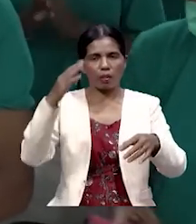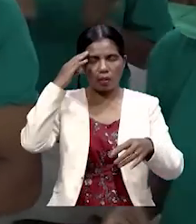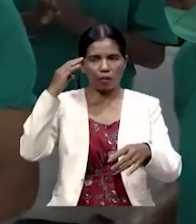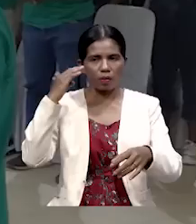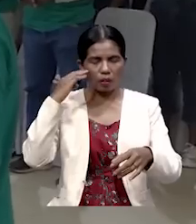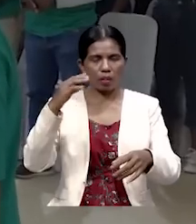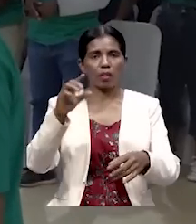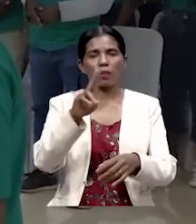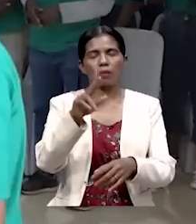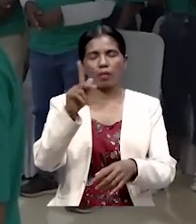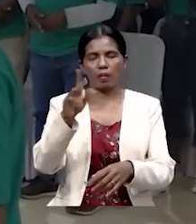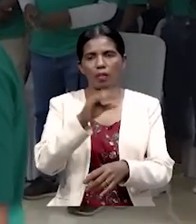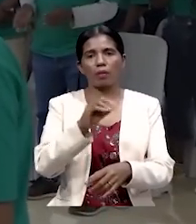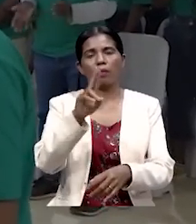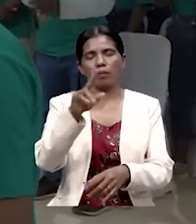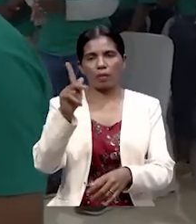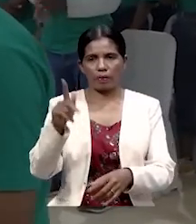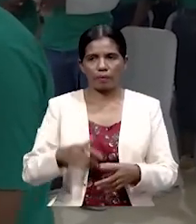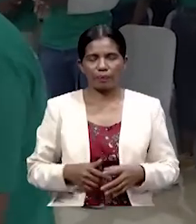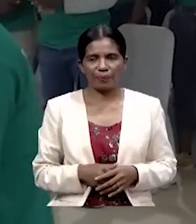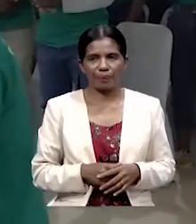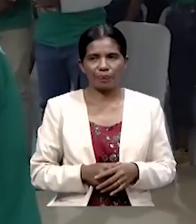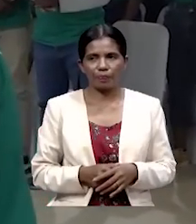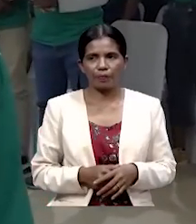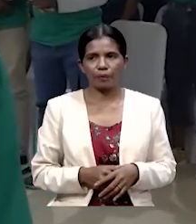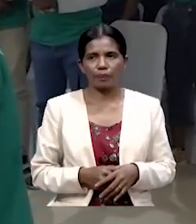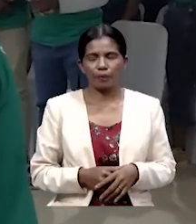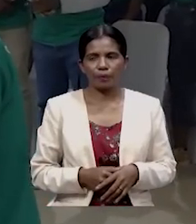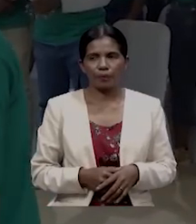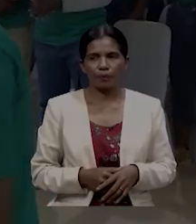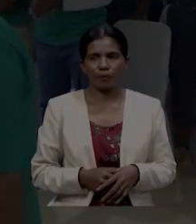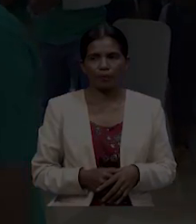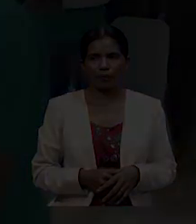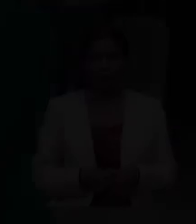Inglaterra, no Irlandia. Felicitas Borges, Jaime dos Santos, GMN.